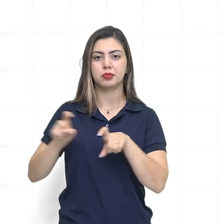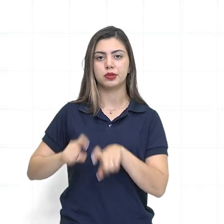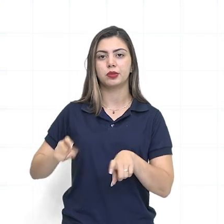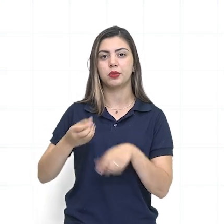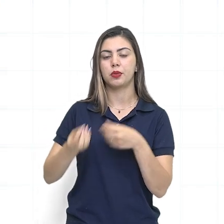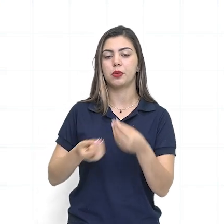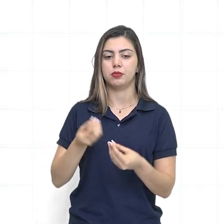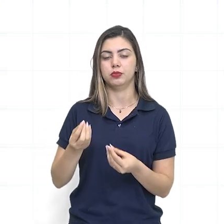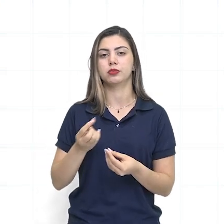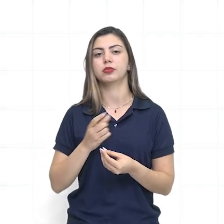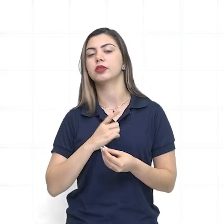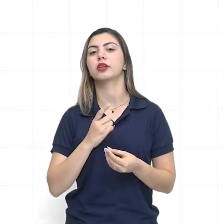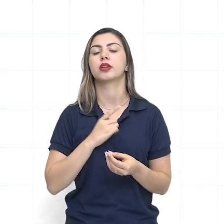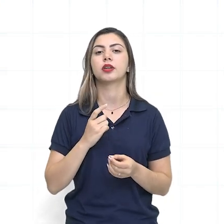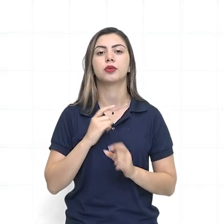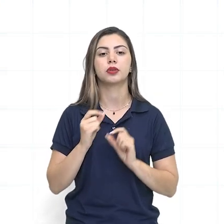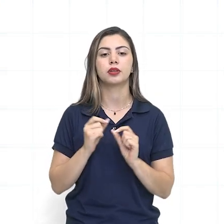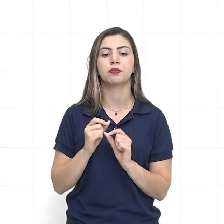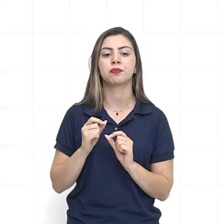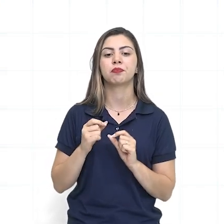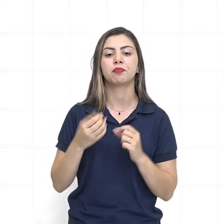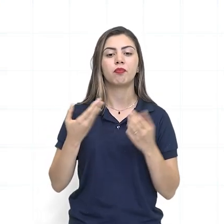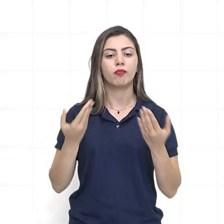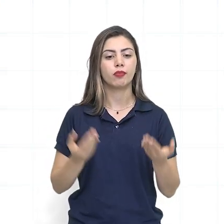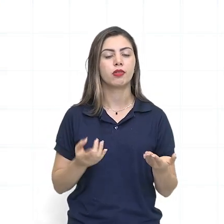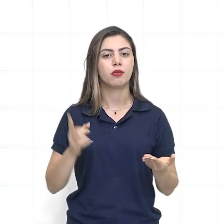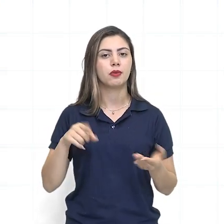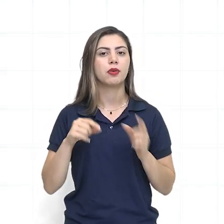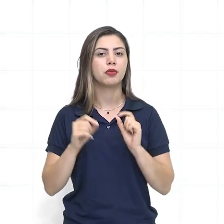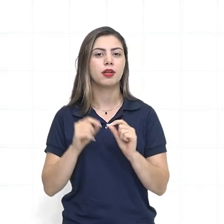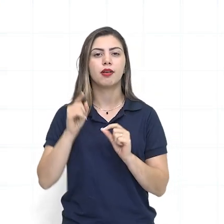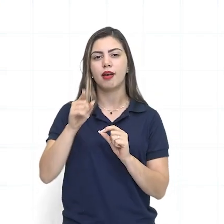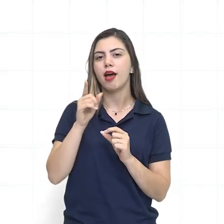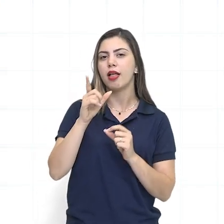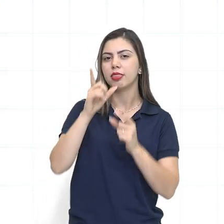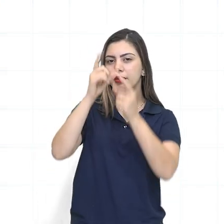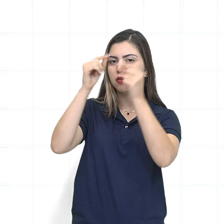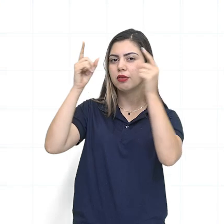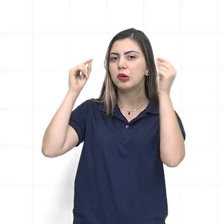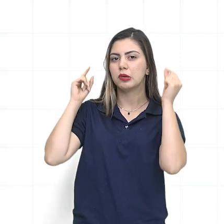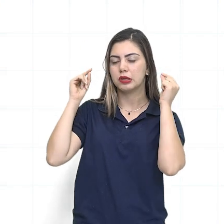computadores, este é um presente de grego, né, foi utilizado.